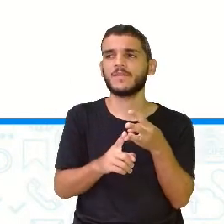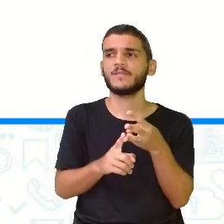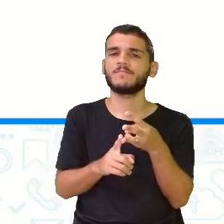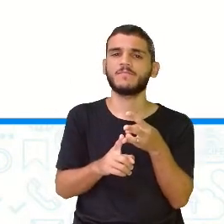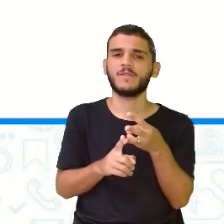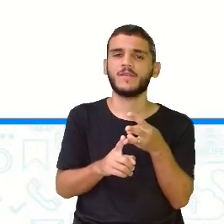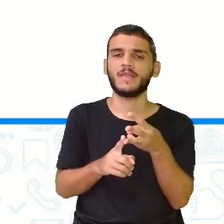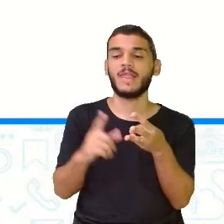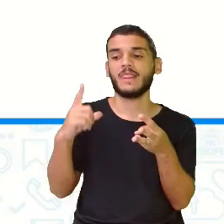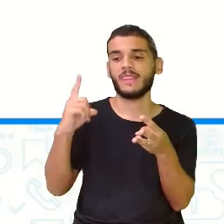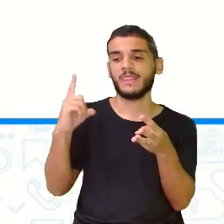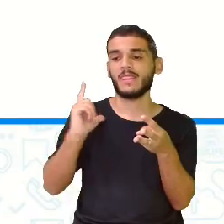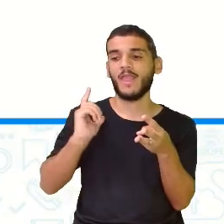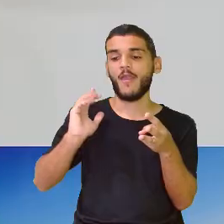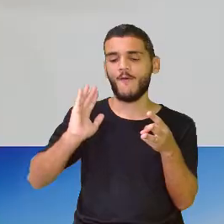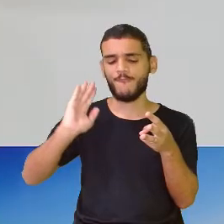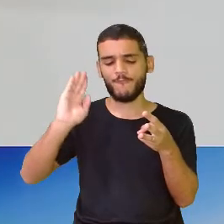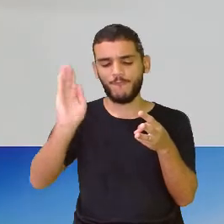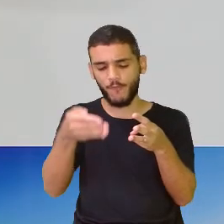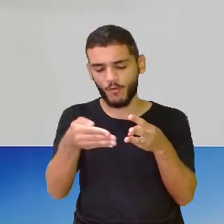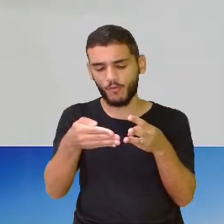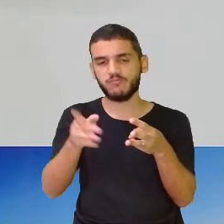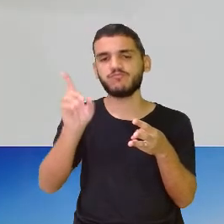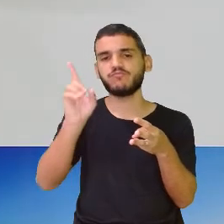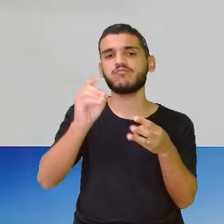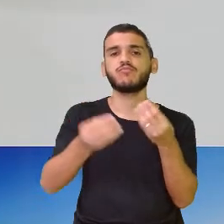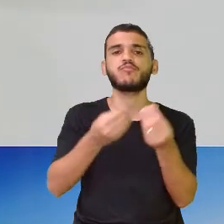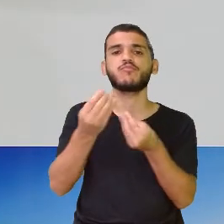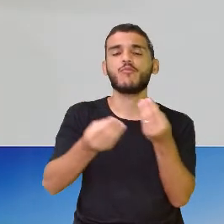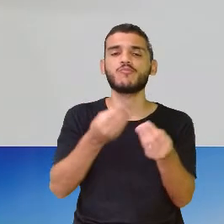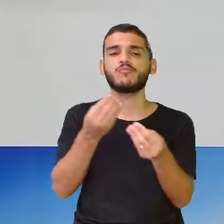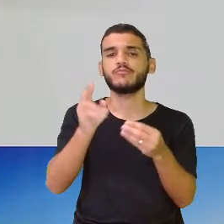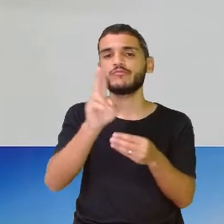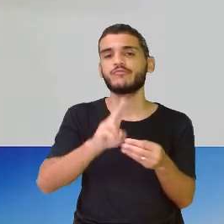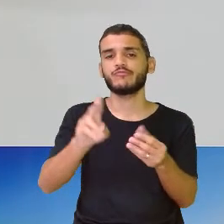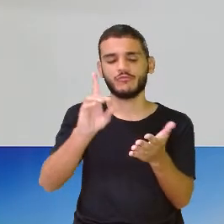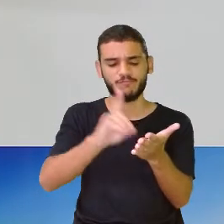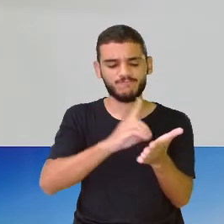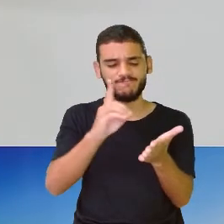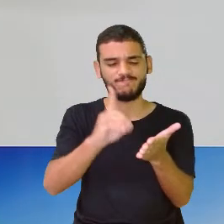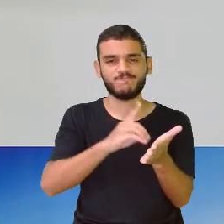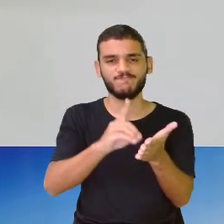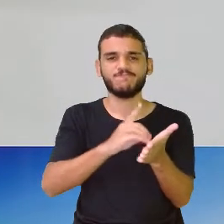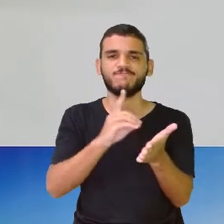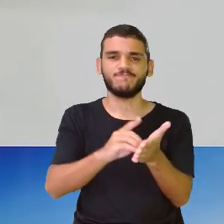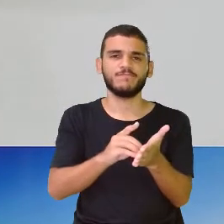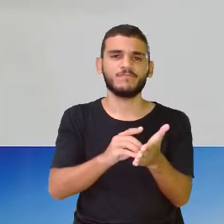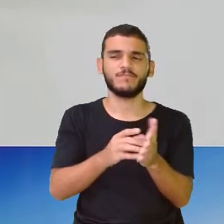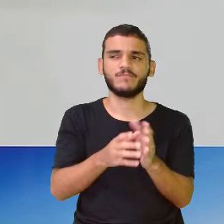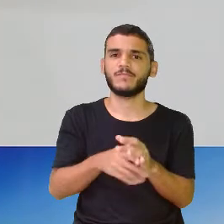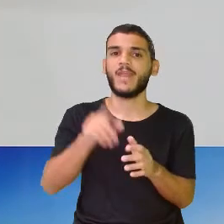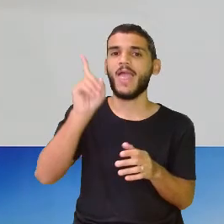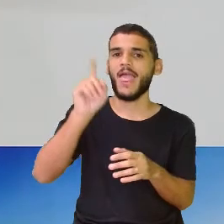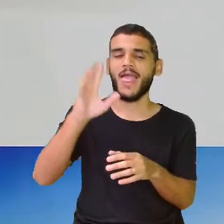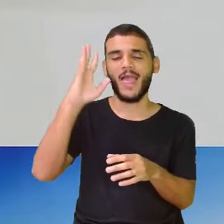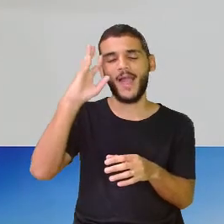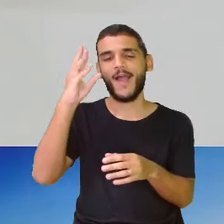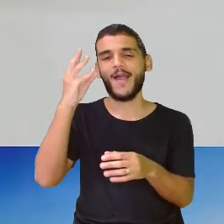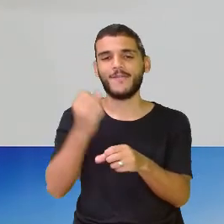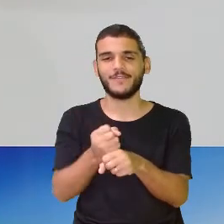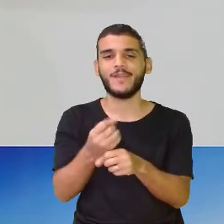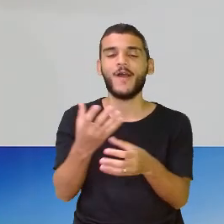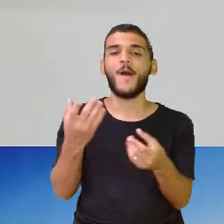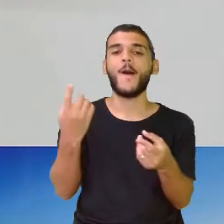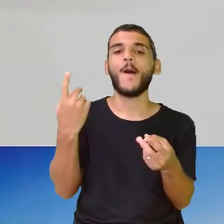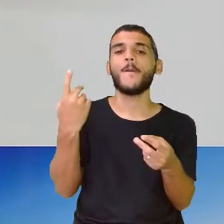aqui focar no uso desse dicionário. Como é que a gente encontra uma palavra? É uma revisão, porque, afinal de contas,